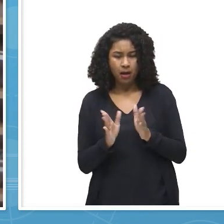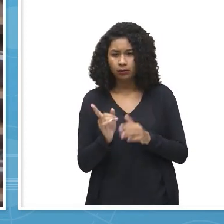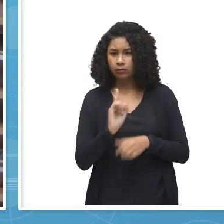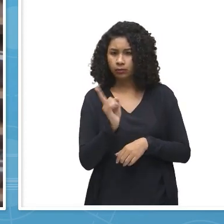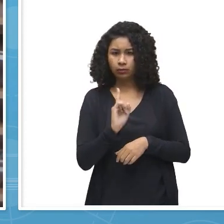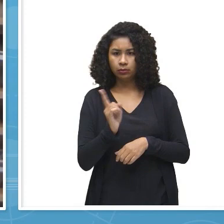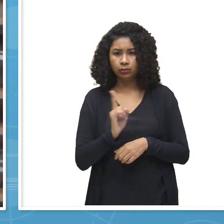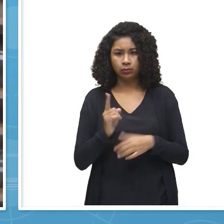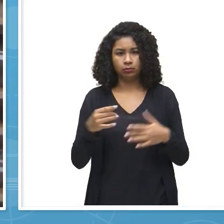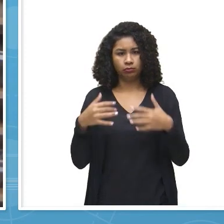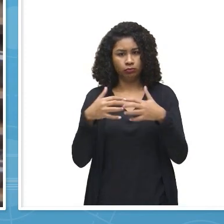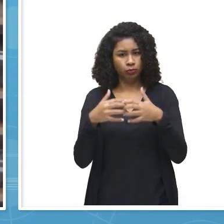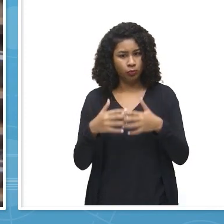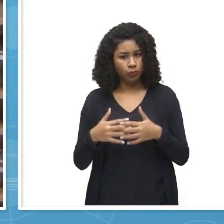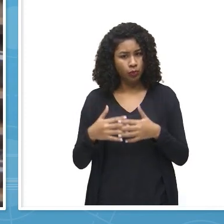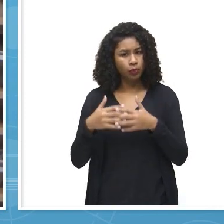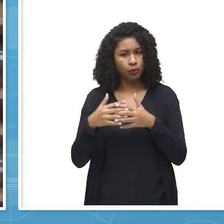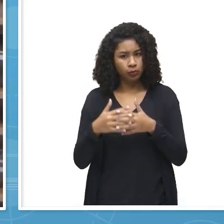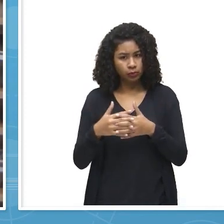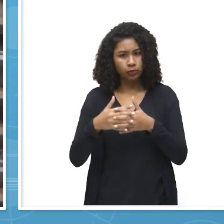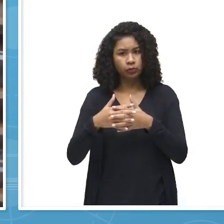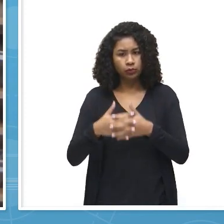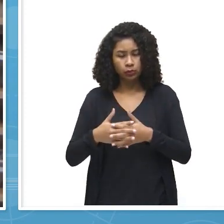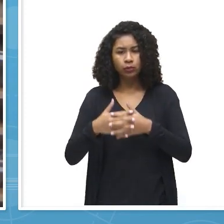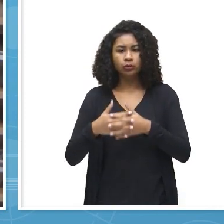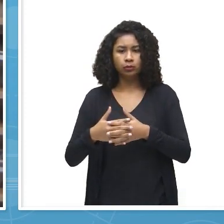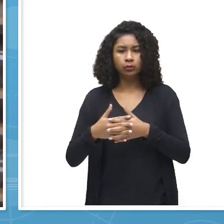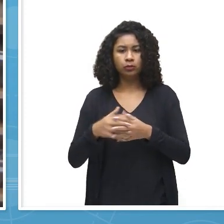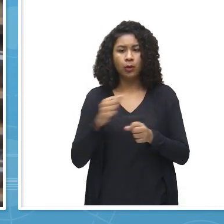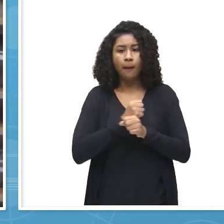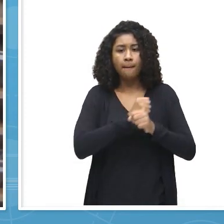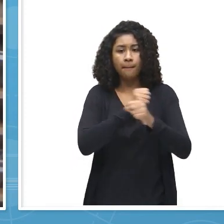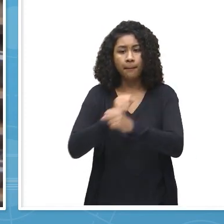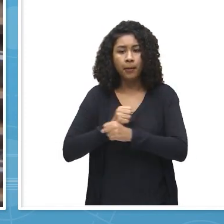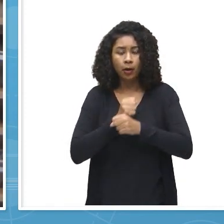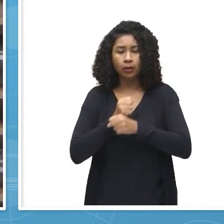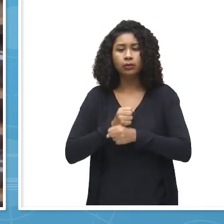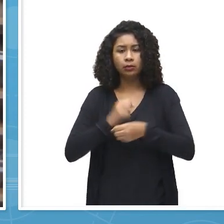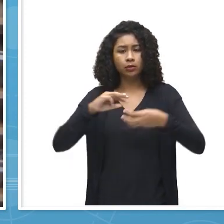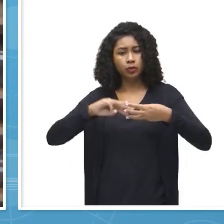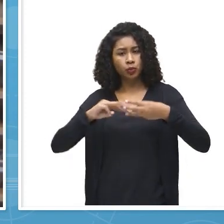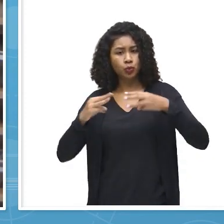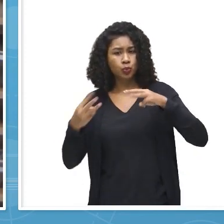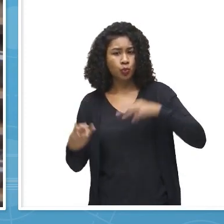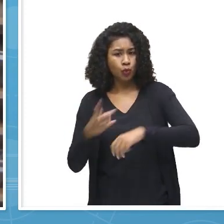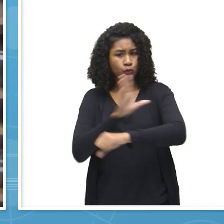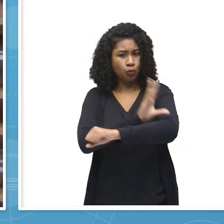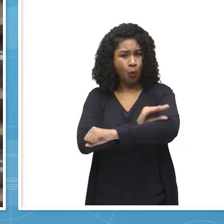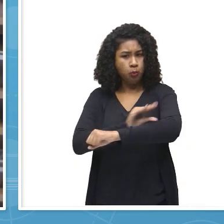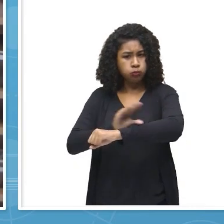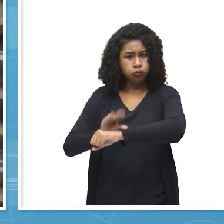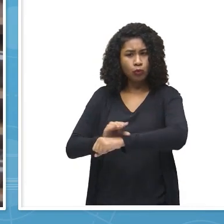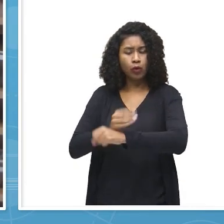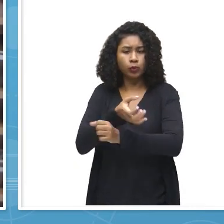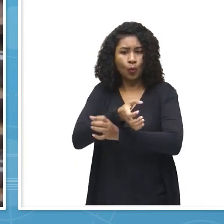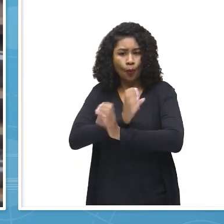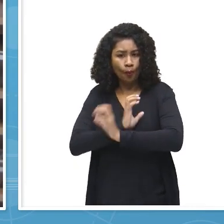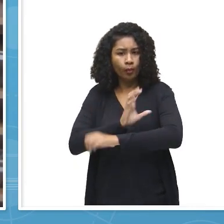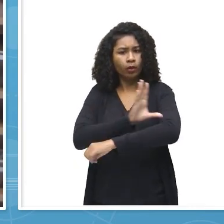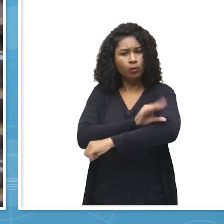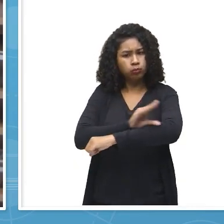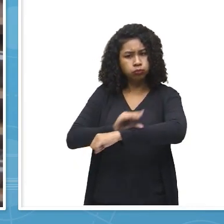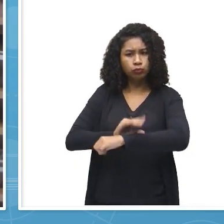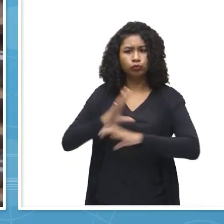não fique exposto ali os nossos músculos, ossos e causem doenças piores, tá, gente? Então, nosso tecido epitelial, ele